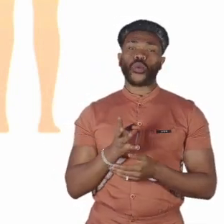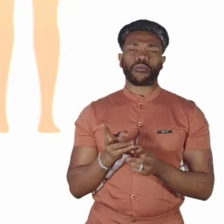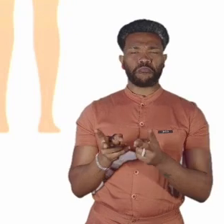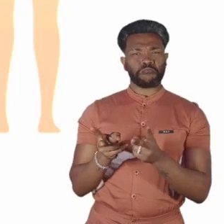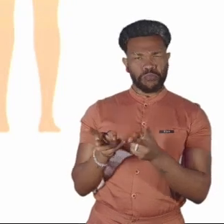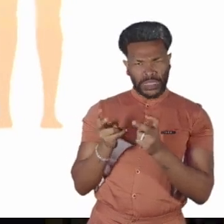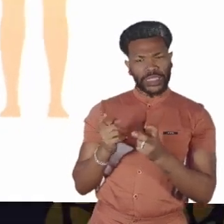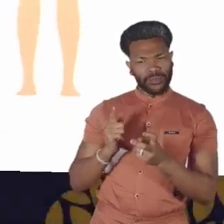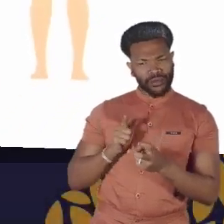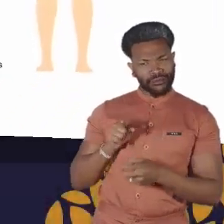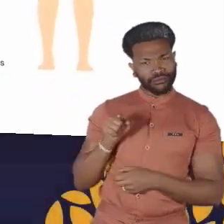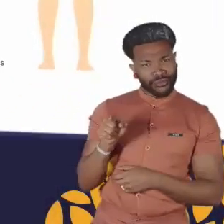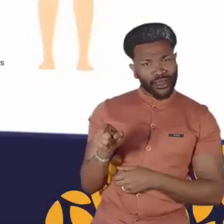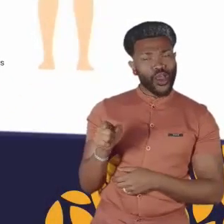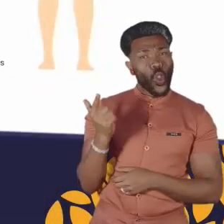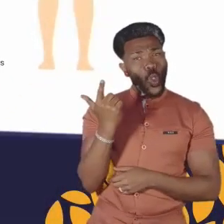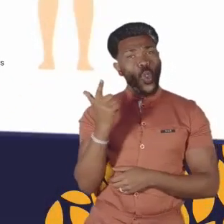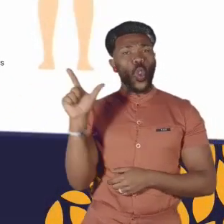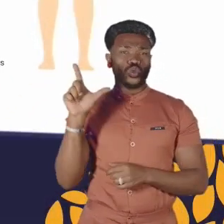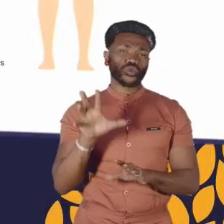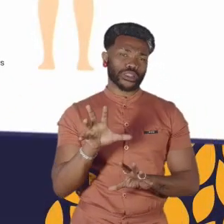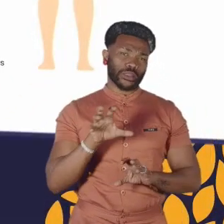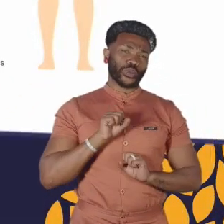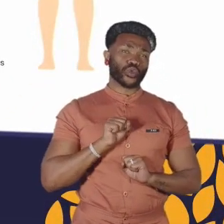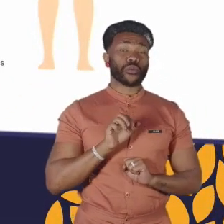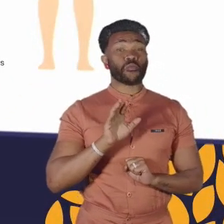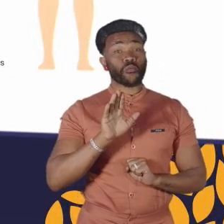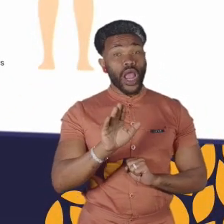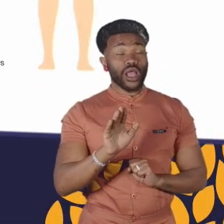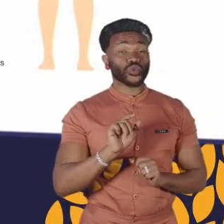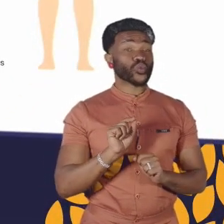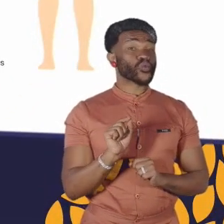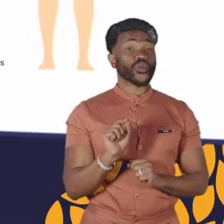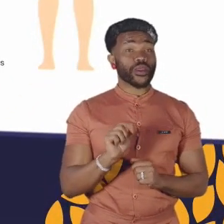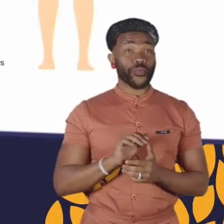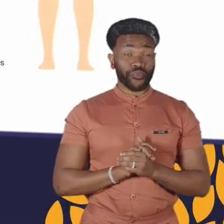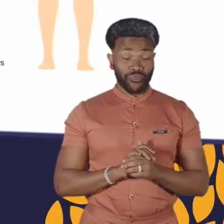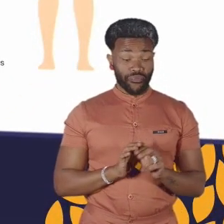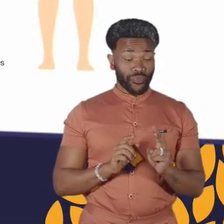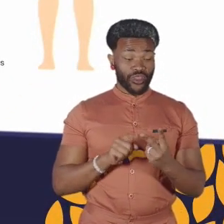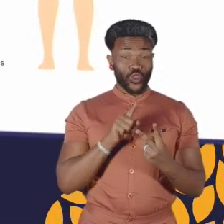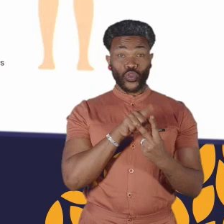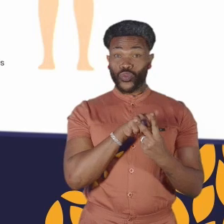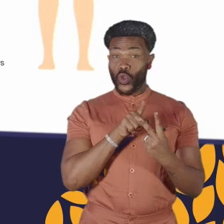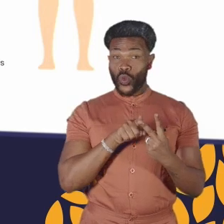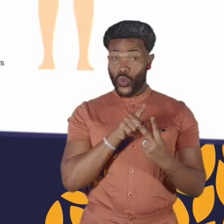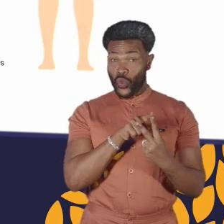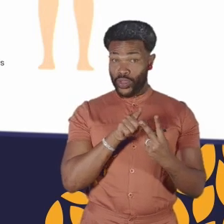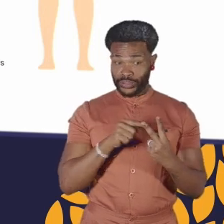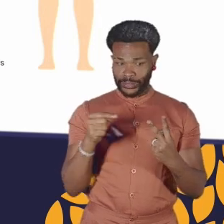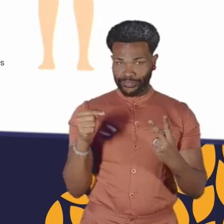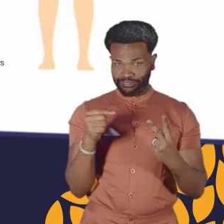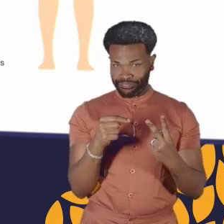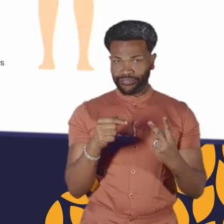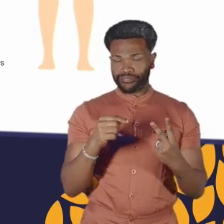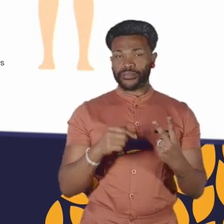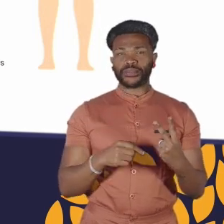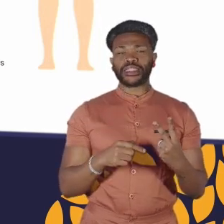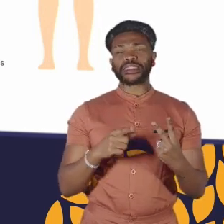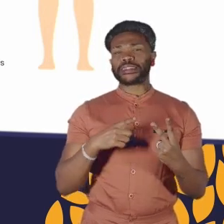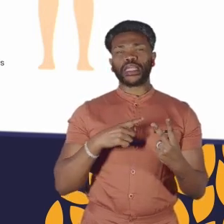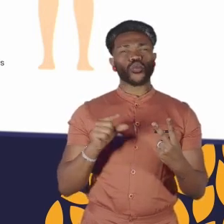reconhece, né, muitos outros. Só que a questão é que esses receptores, em especial, eles